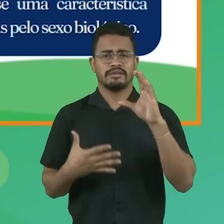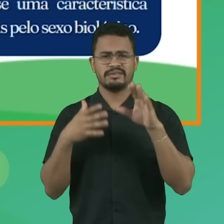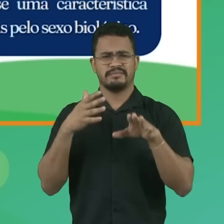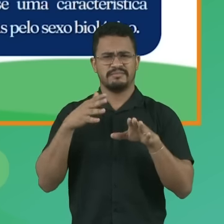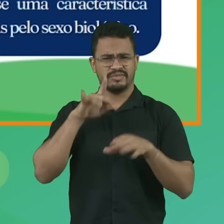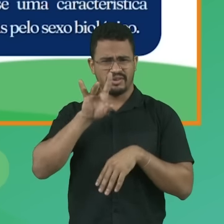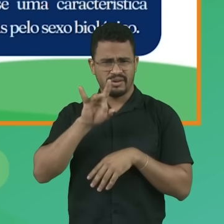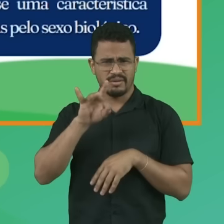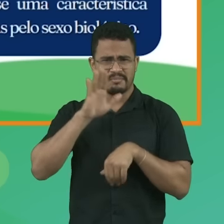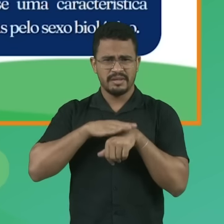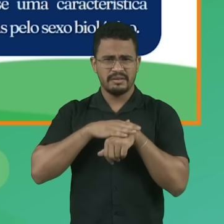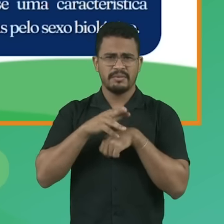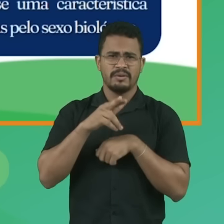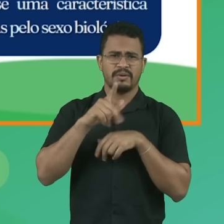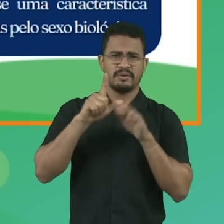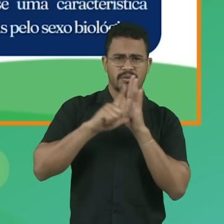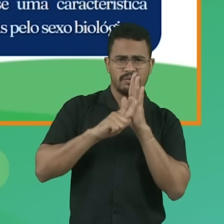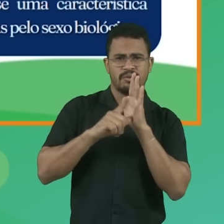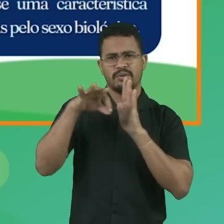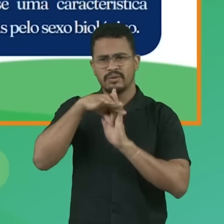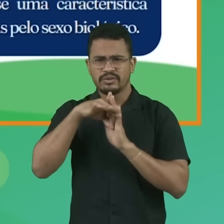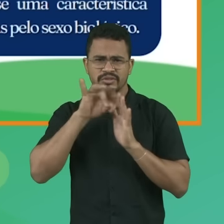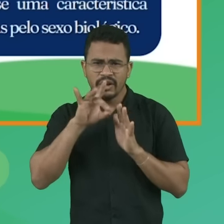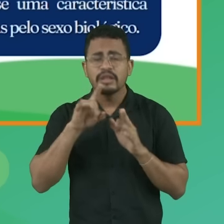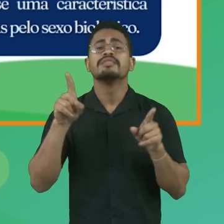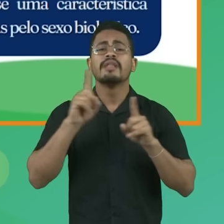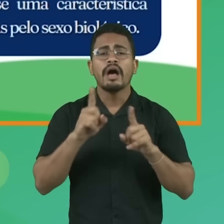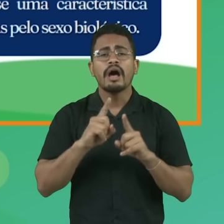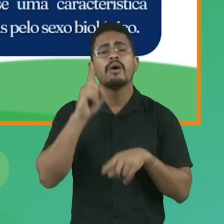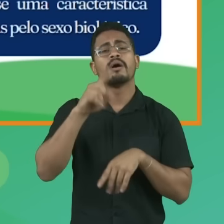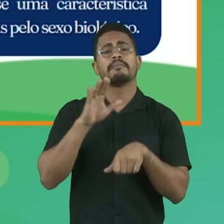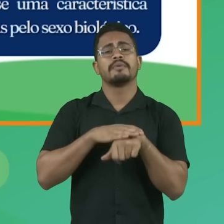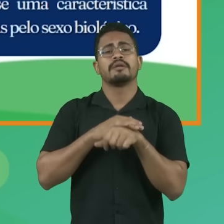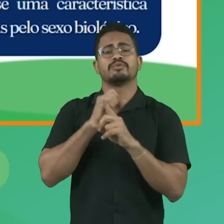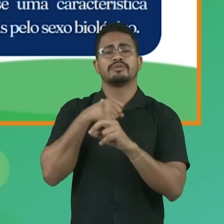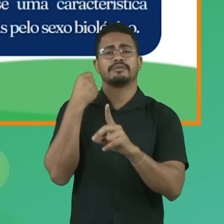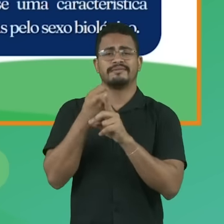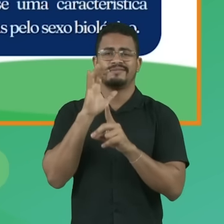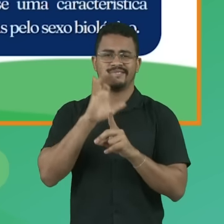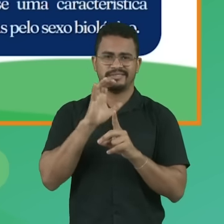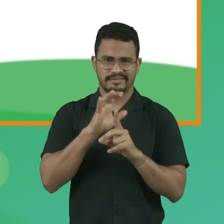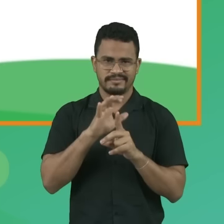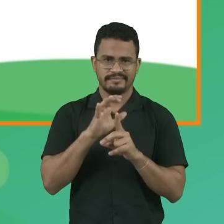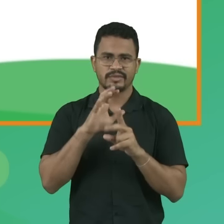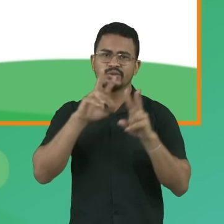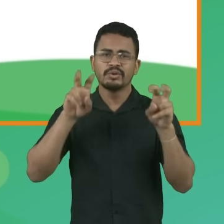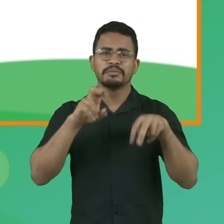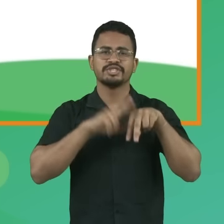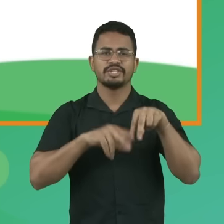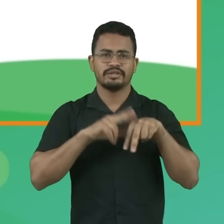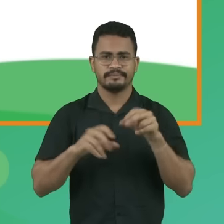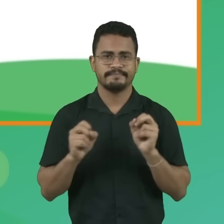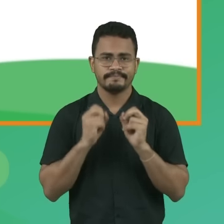sexo biológico. Então não é uma construção social. A questão de gênero, tá?